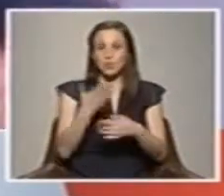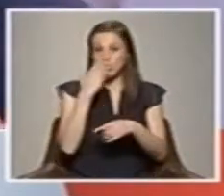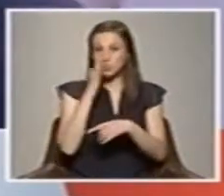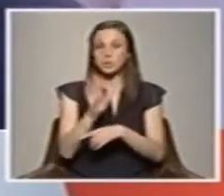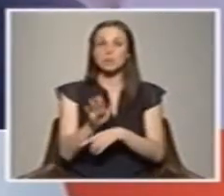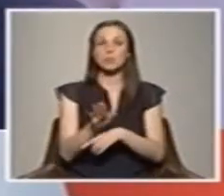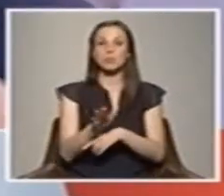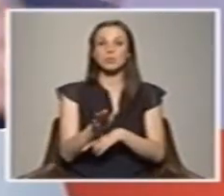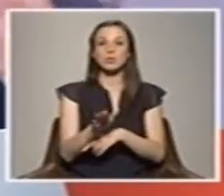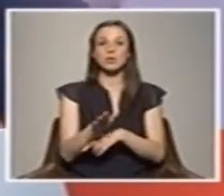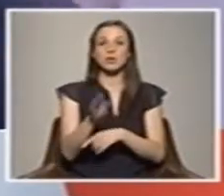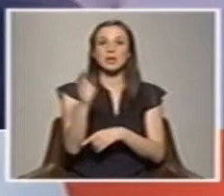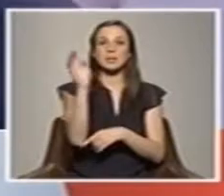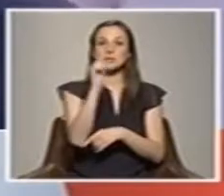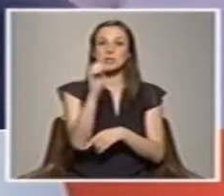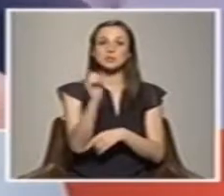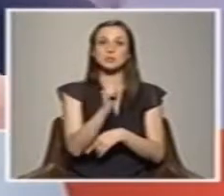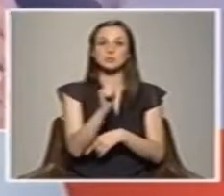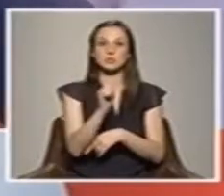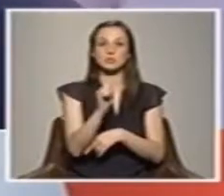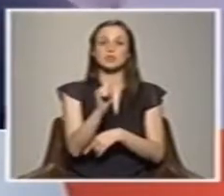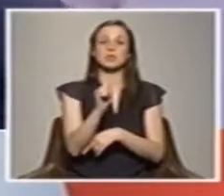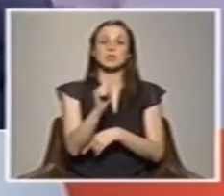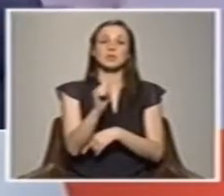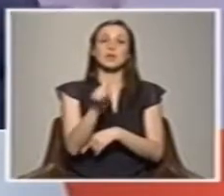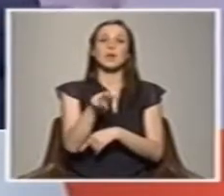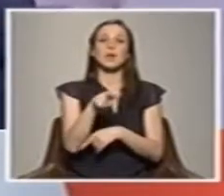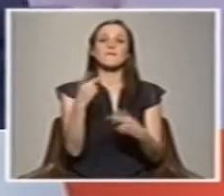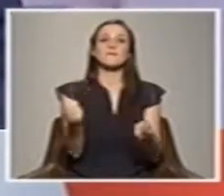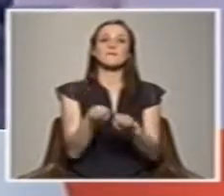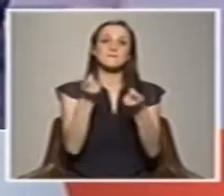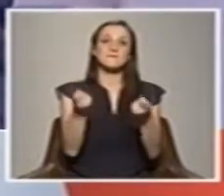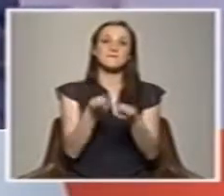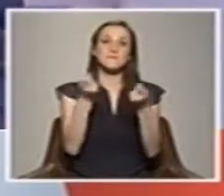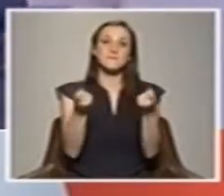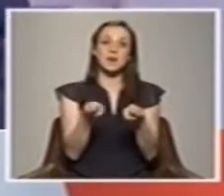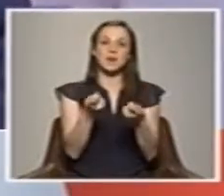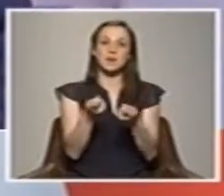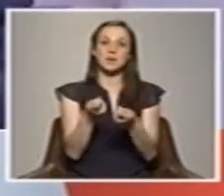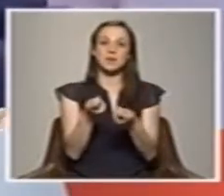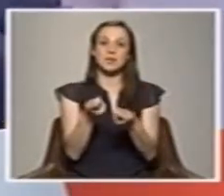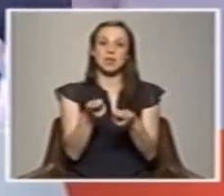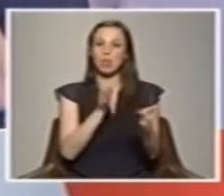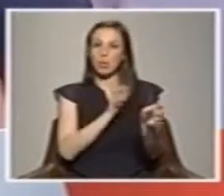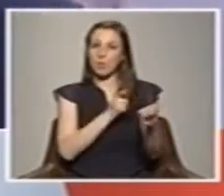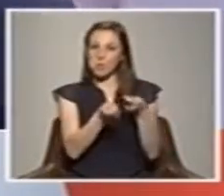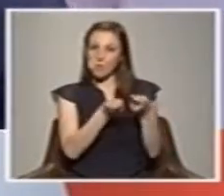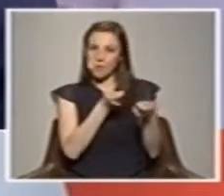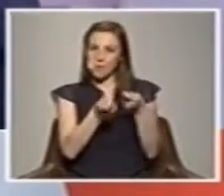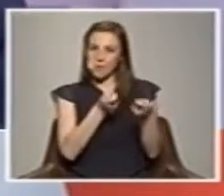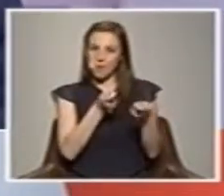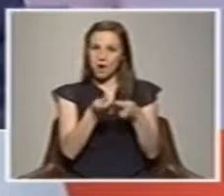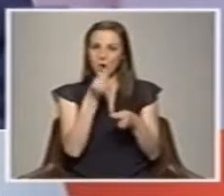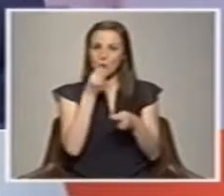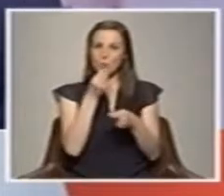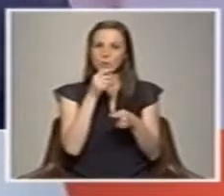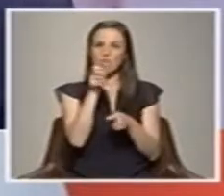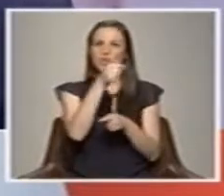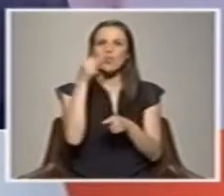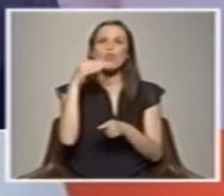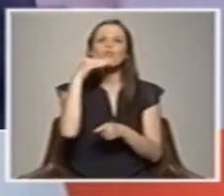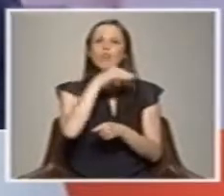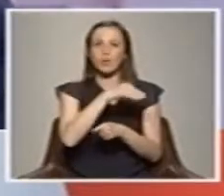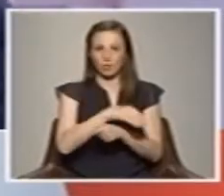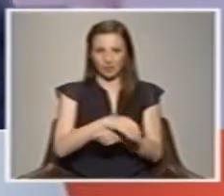A Samsung lançou também uma campanha sobre a forma de arrumar os alimentos num frigorífico. Quantas vezes